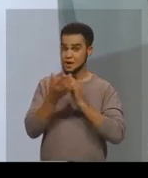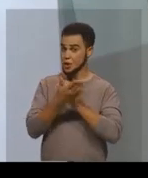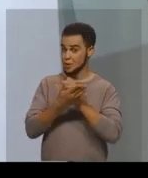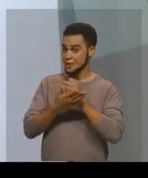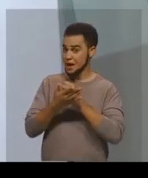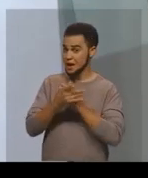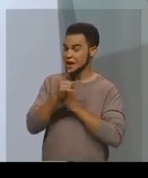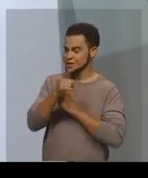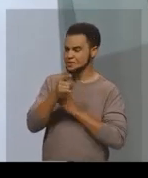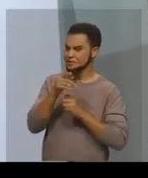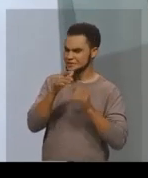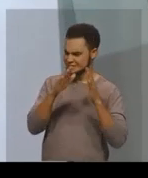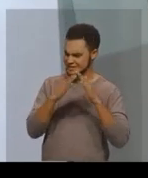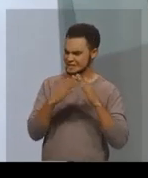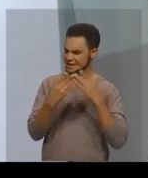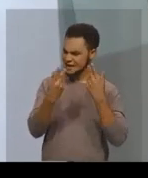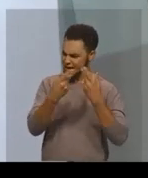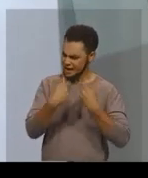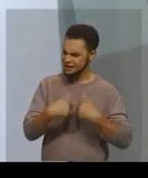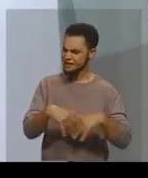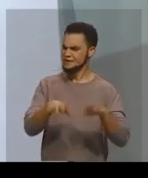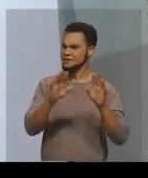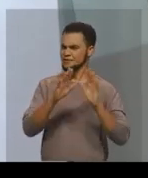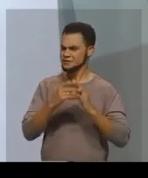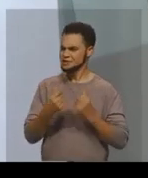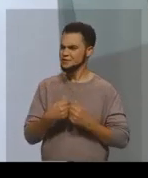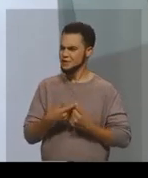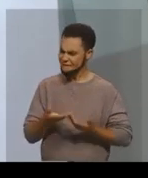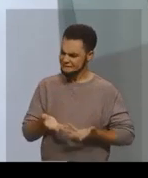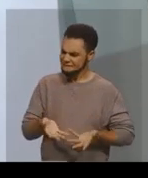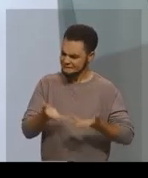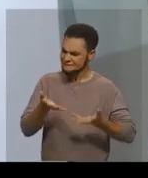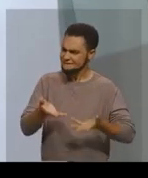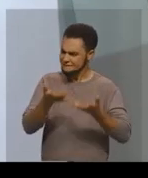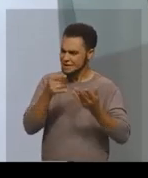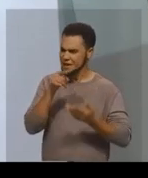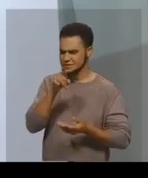casa. Eu quero desafiar vocês nisso.